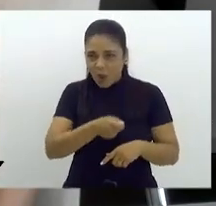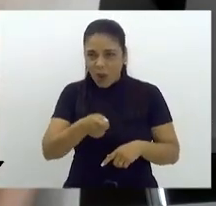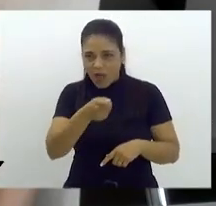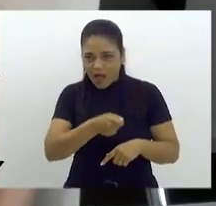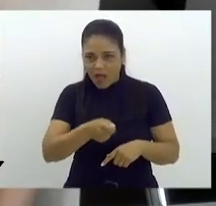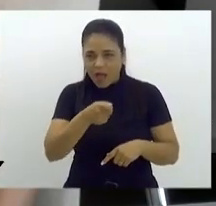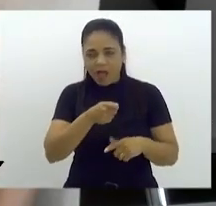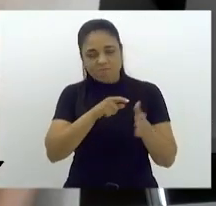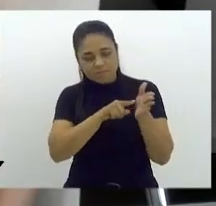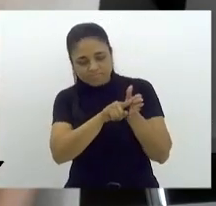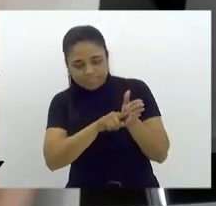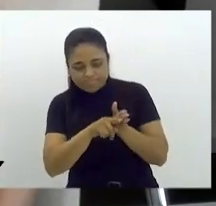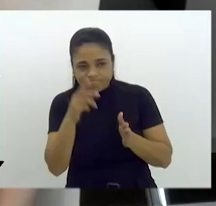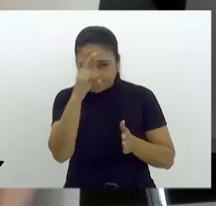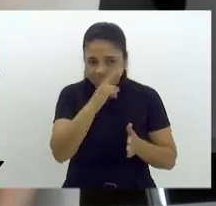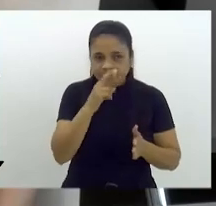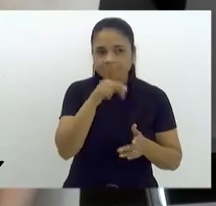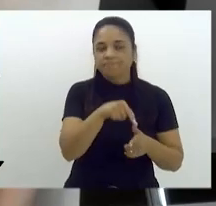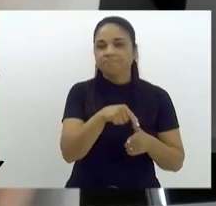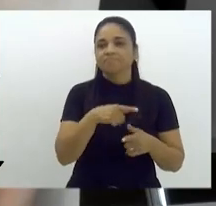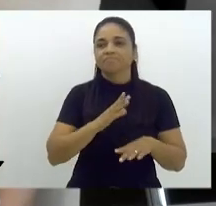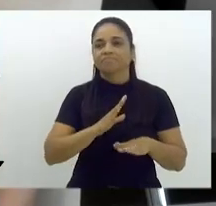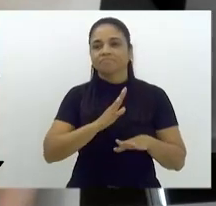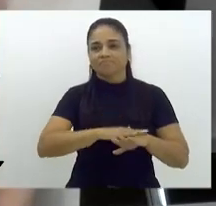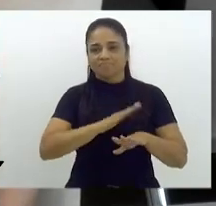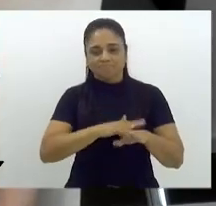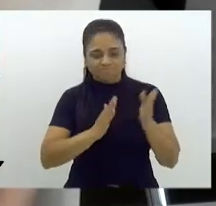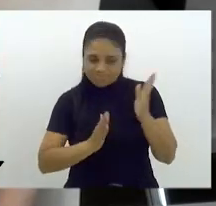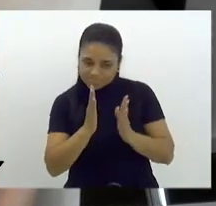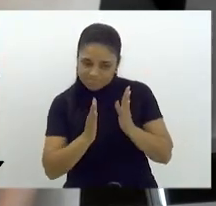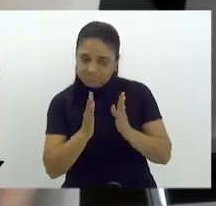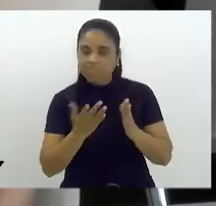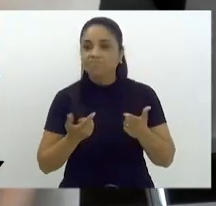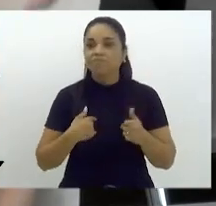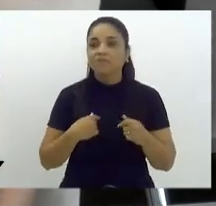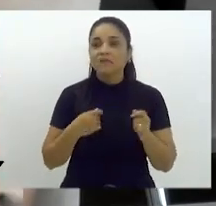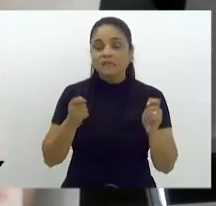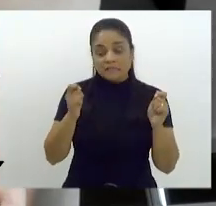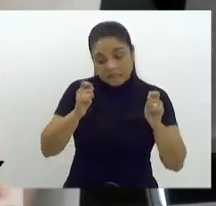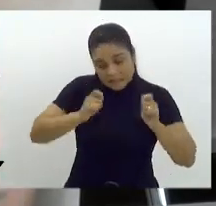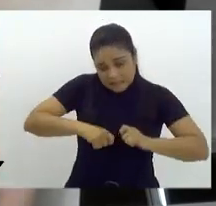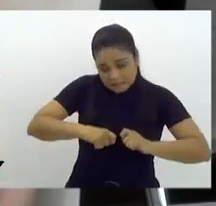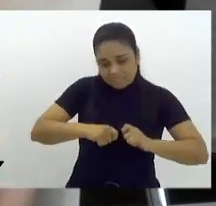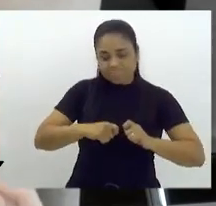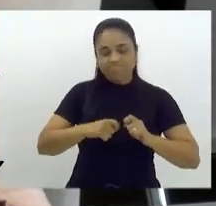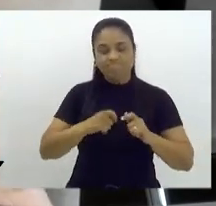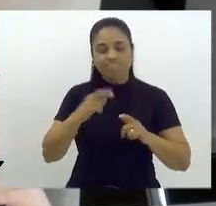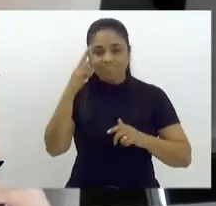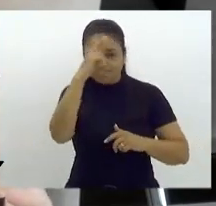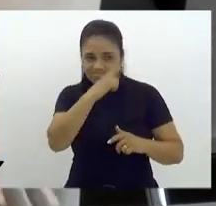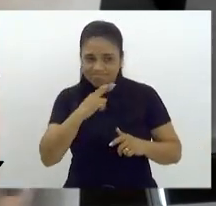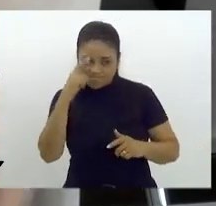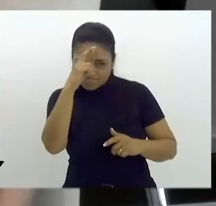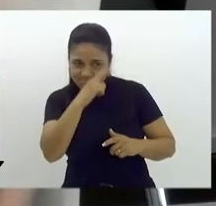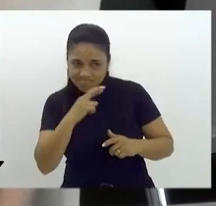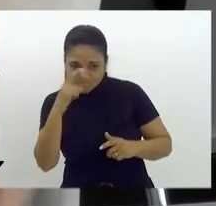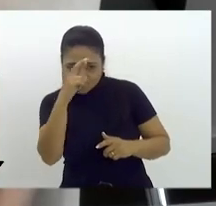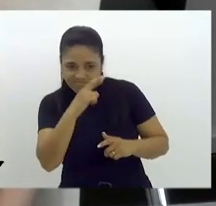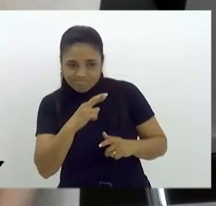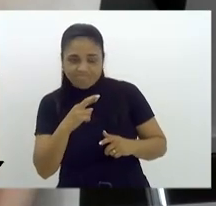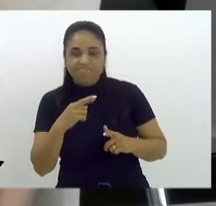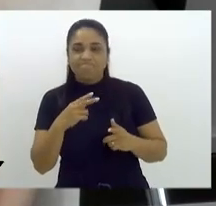tempo Enfim então se fortaleceria a investigação em termos probatórios